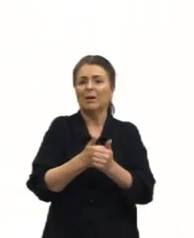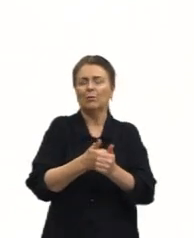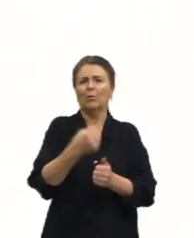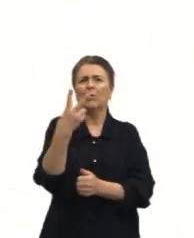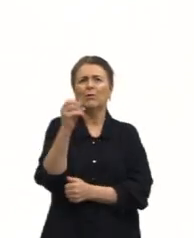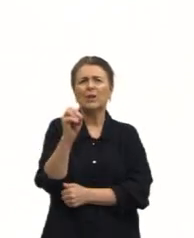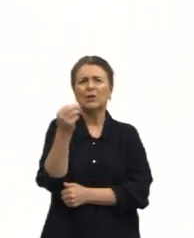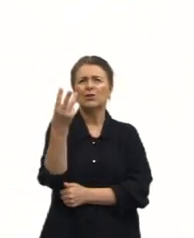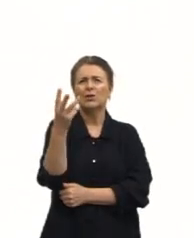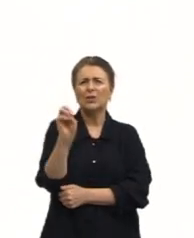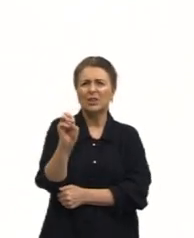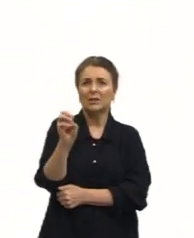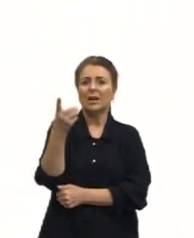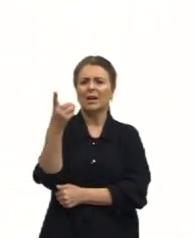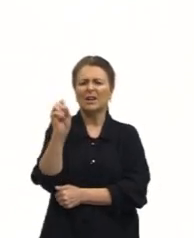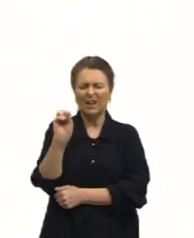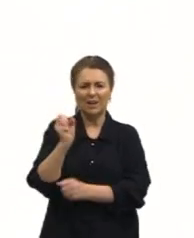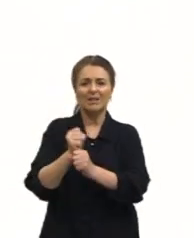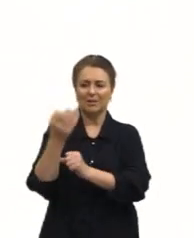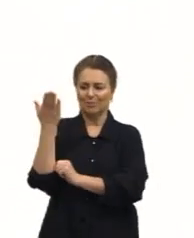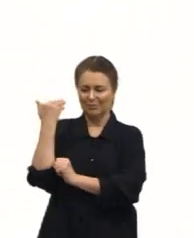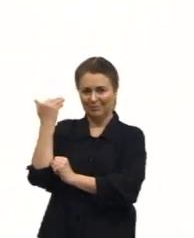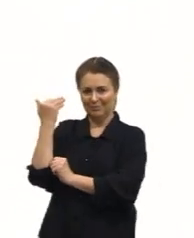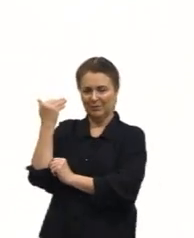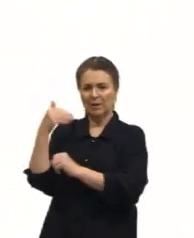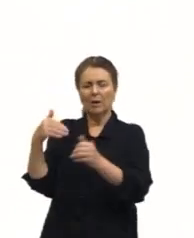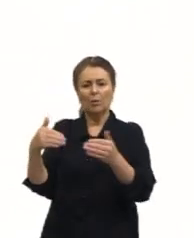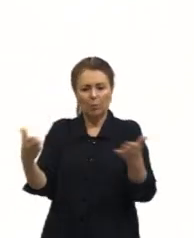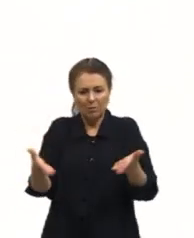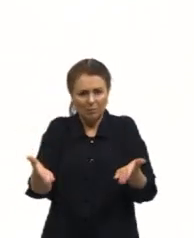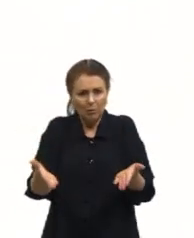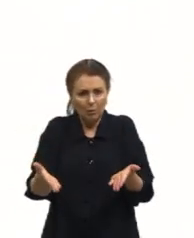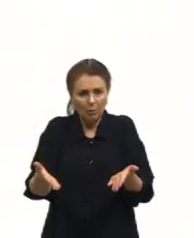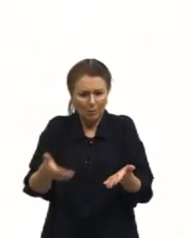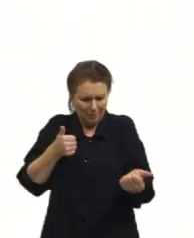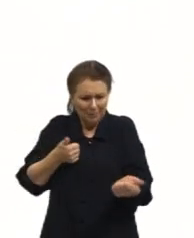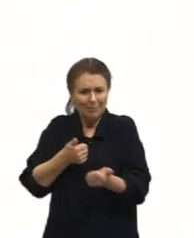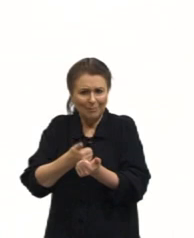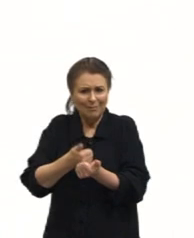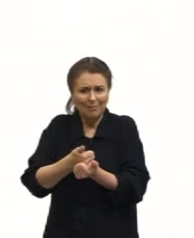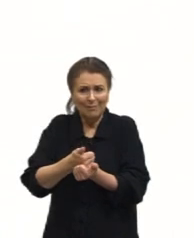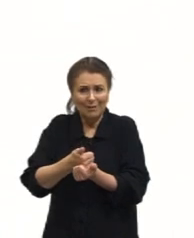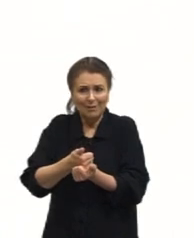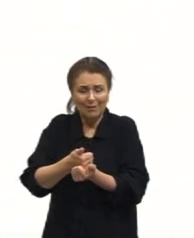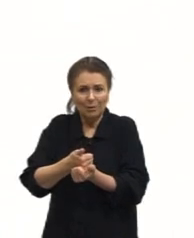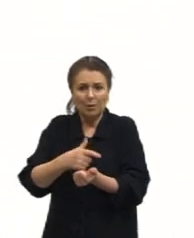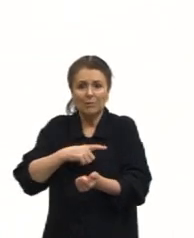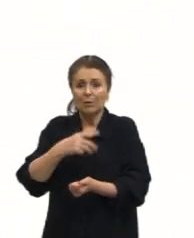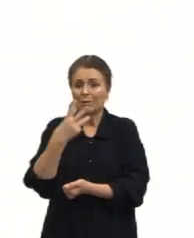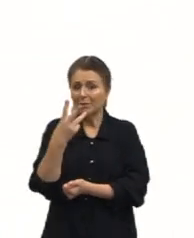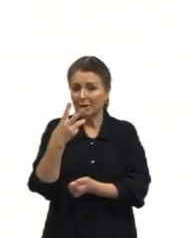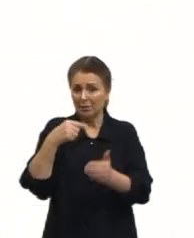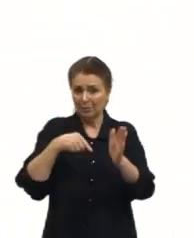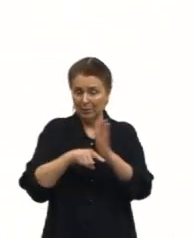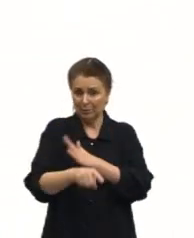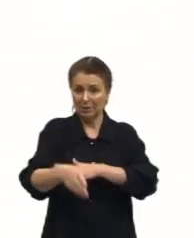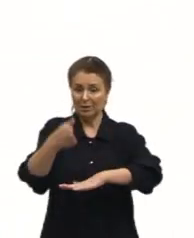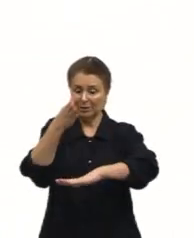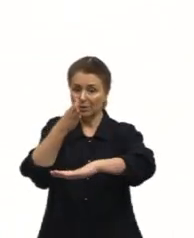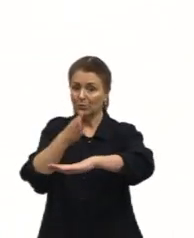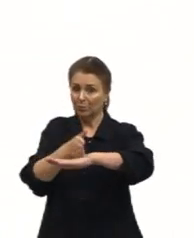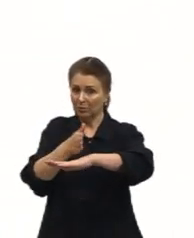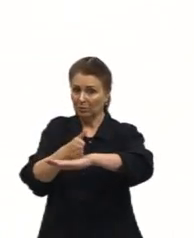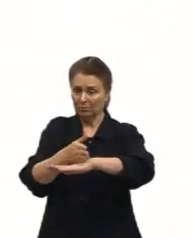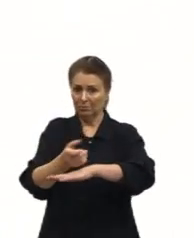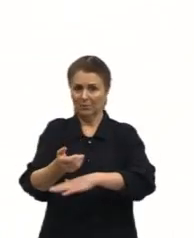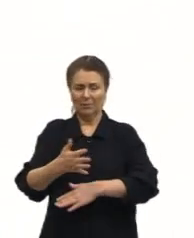30 10 anos atrás ou até do tempo presente mesmo assim é de agora tiveram três questões de idade moderna o pessoal ficou